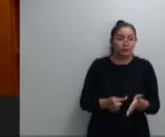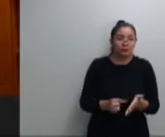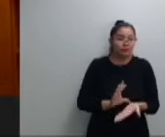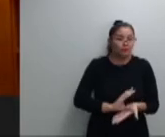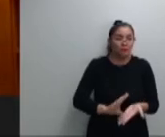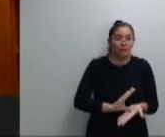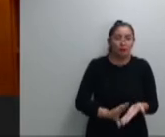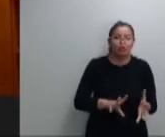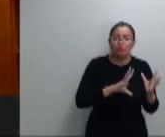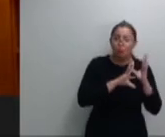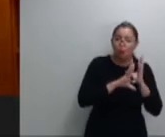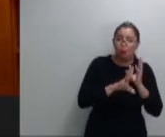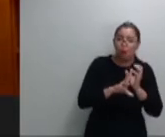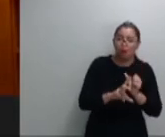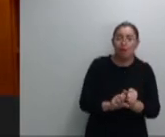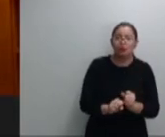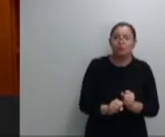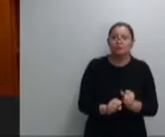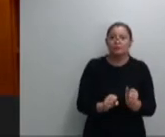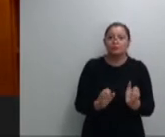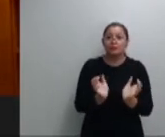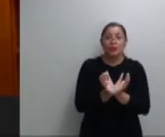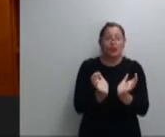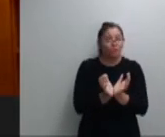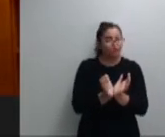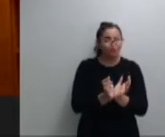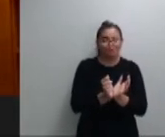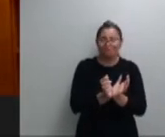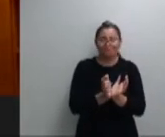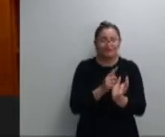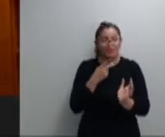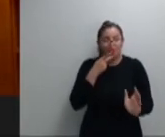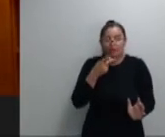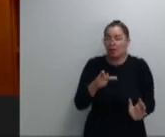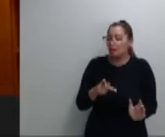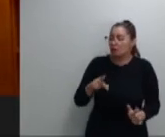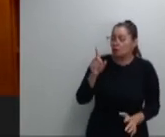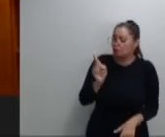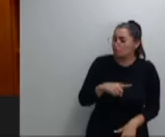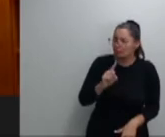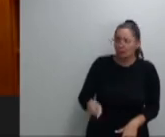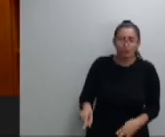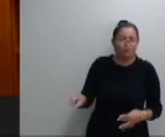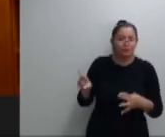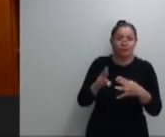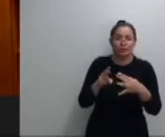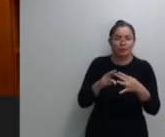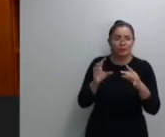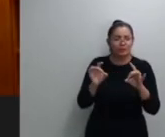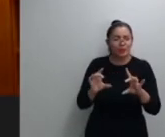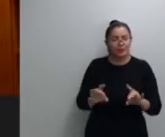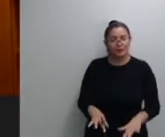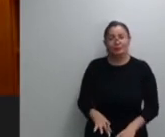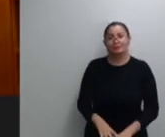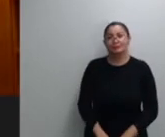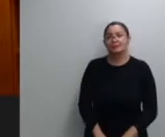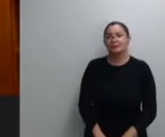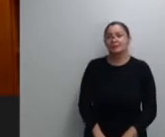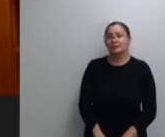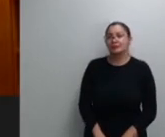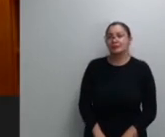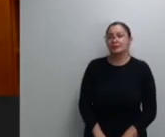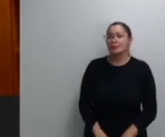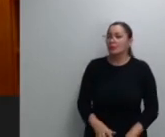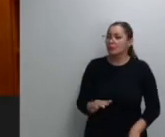subliminizado e da turma, eu nego o provimento ao recurso especial, presidente. Pois não, ministro Benedito. A ministra Regina gostaria de se